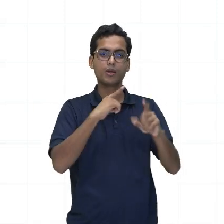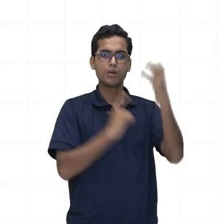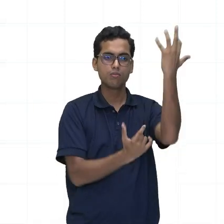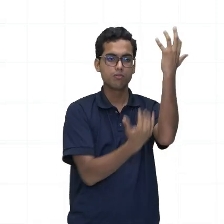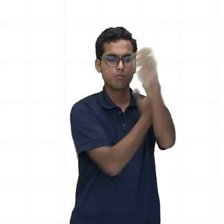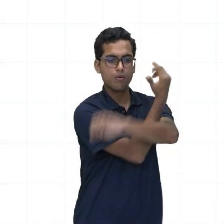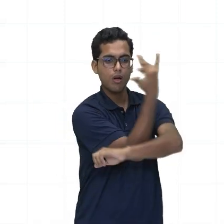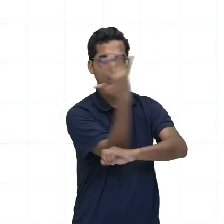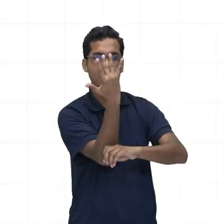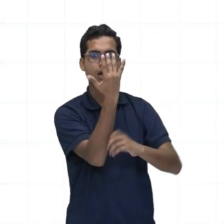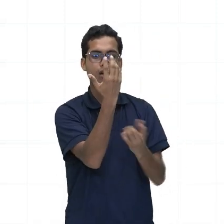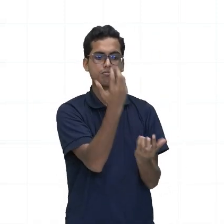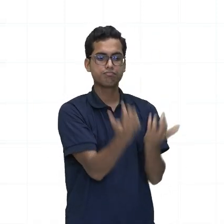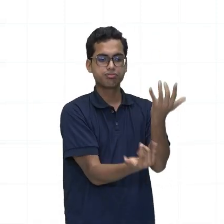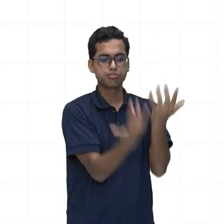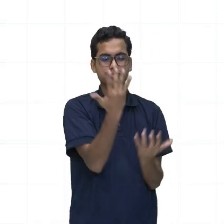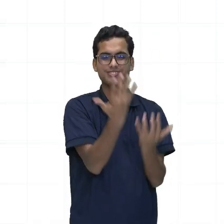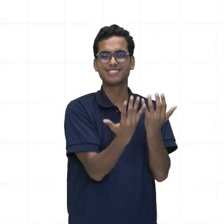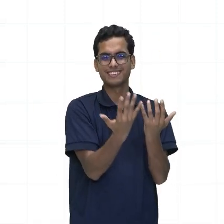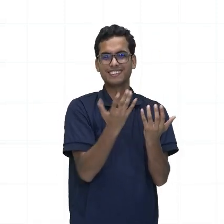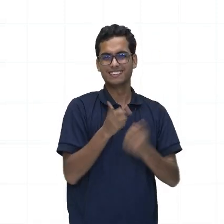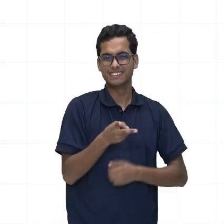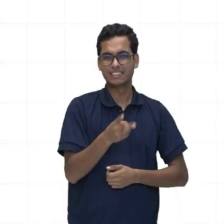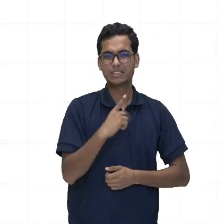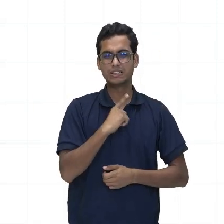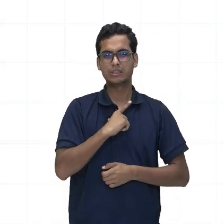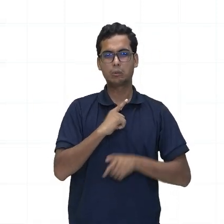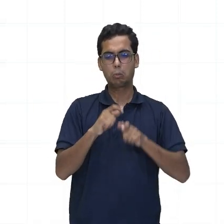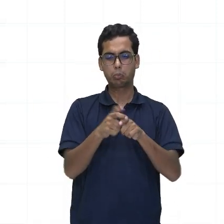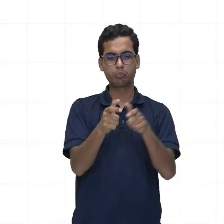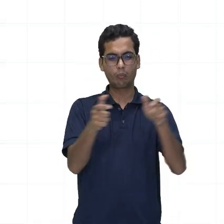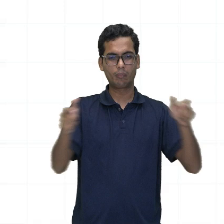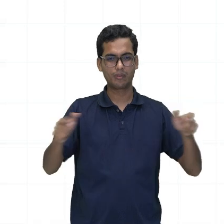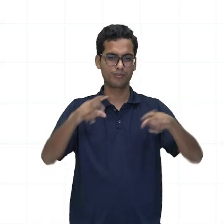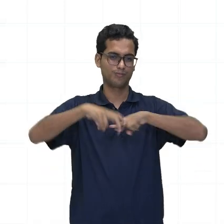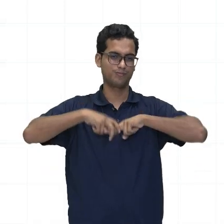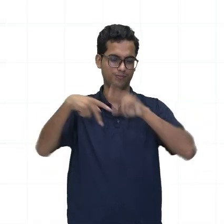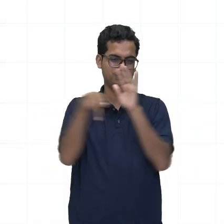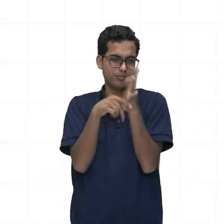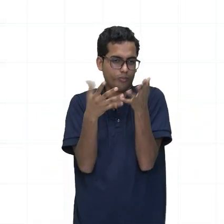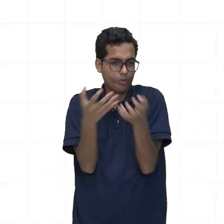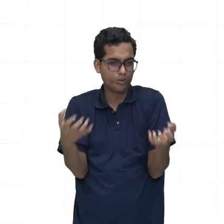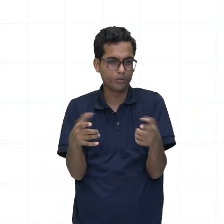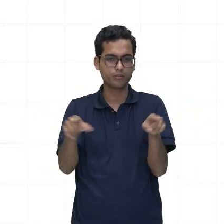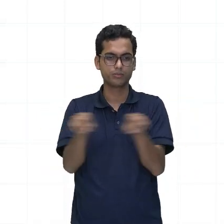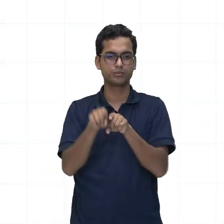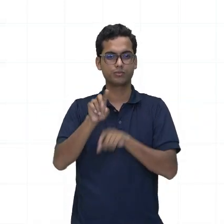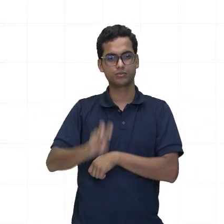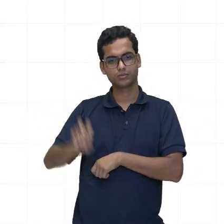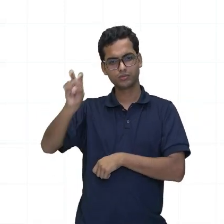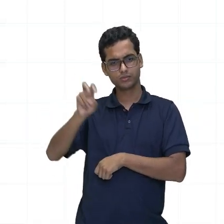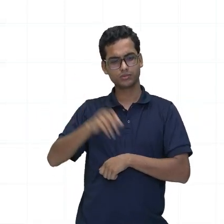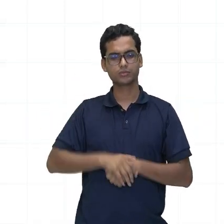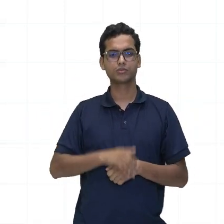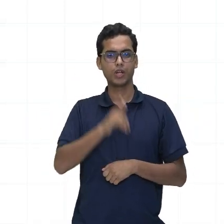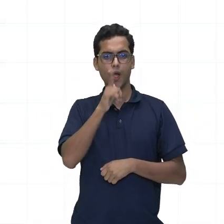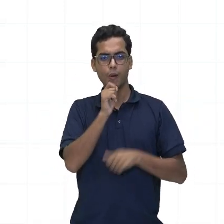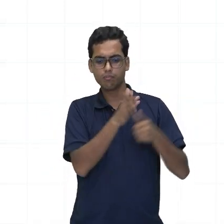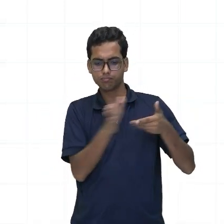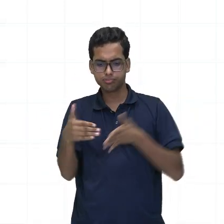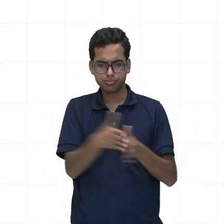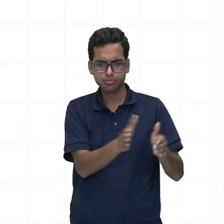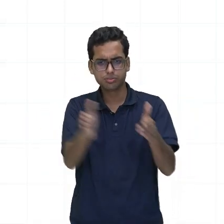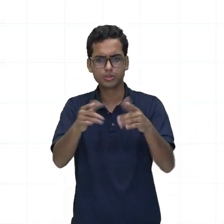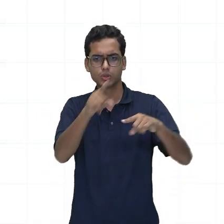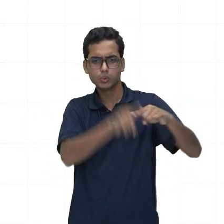de forma mais intensa devido à seca da vegetação. Alterações nos ciclos hidrológicos, né, então o ciclo da